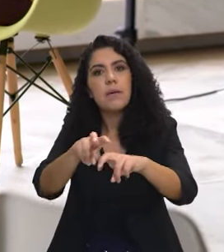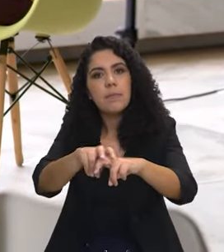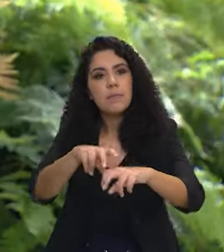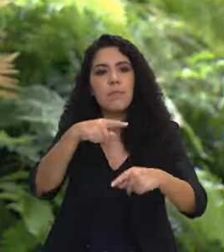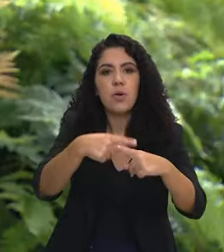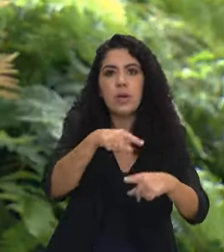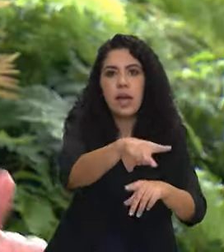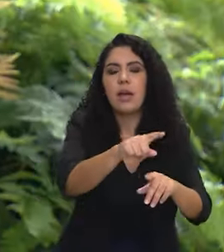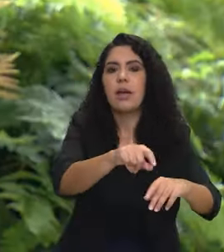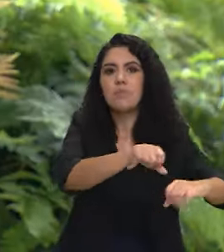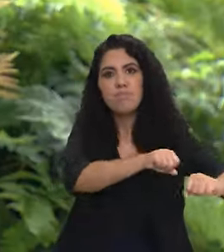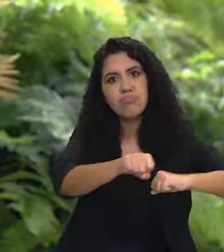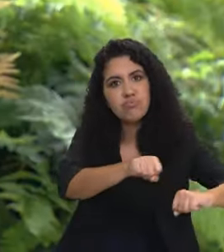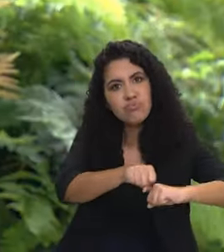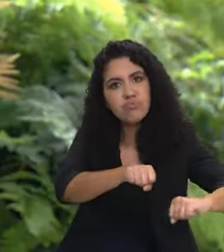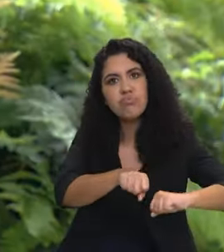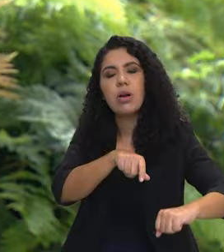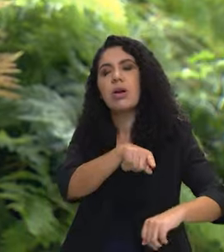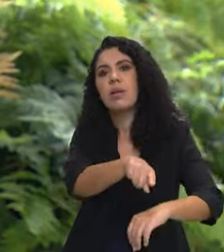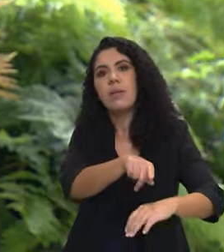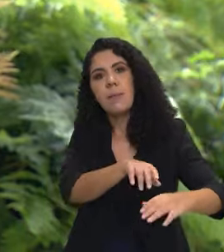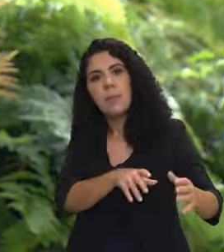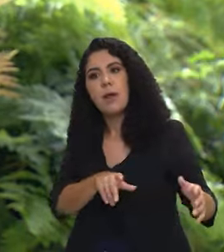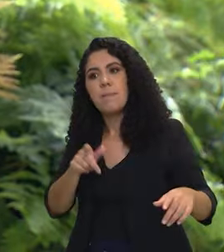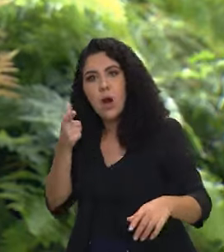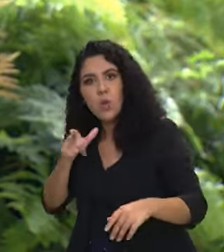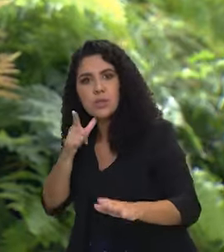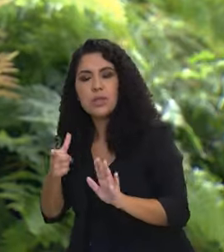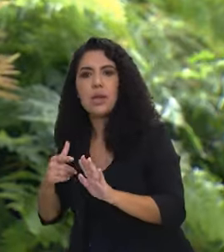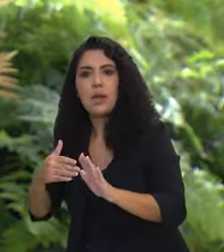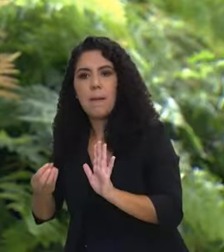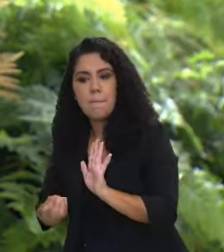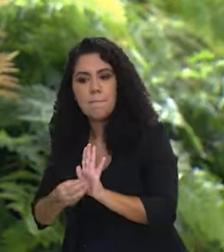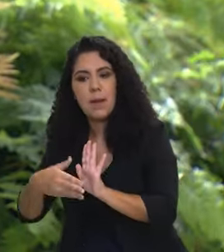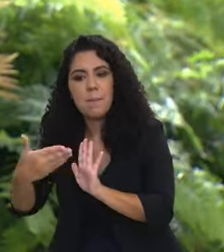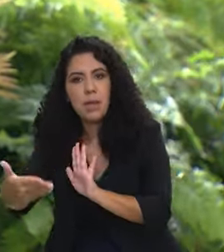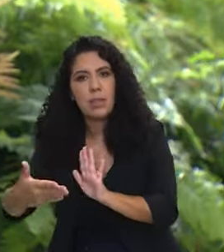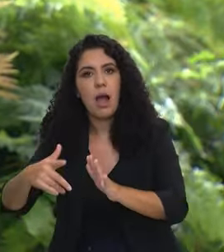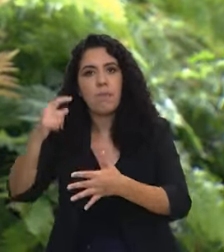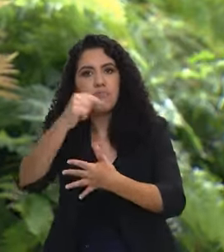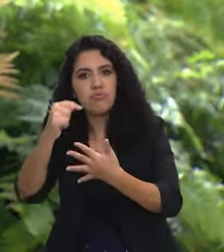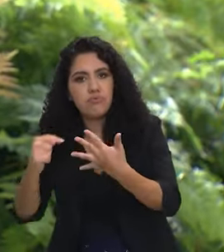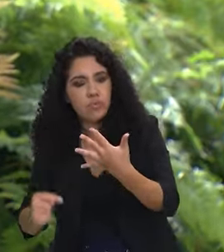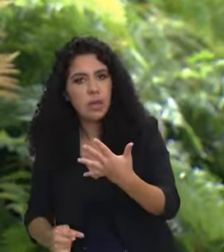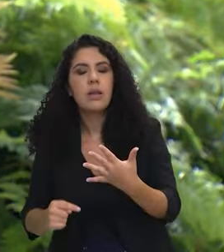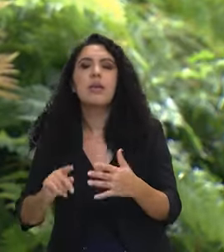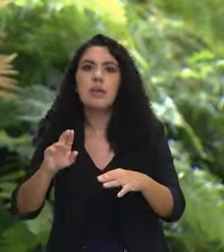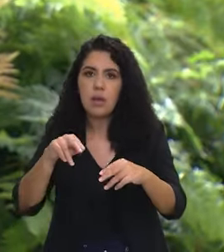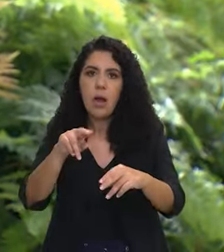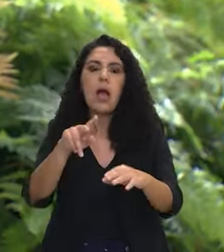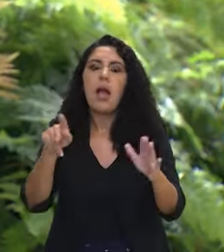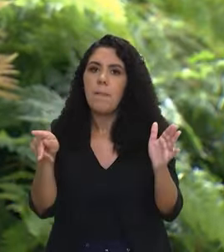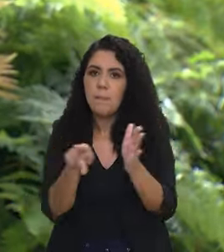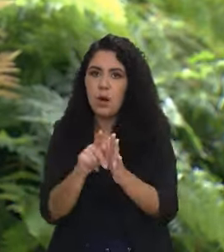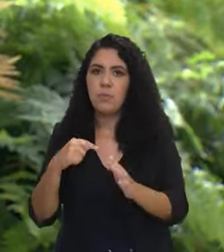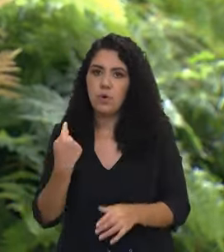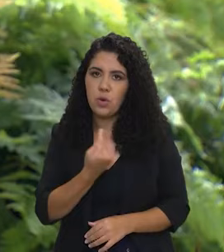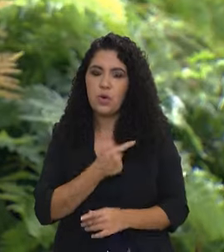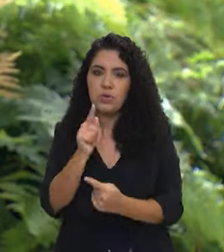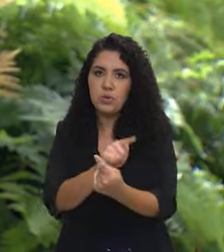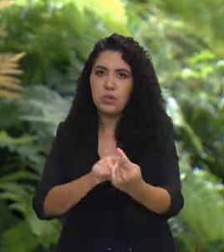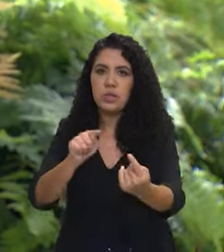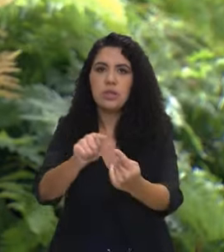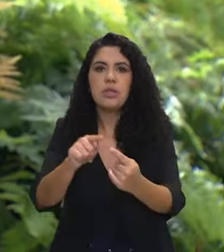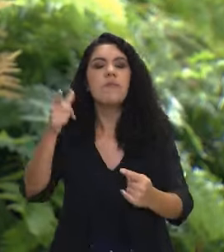Estado dialogando e buscando construir conjuntamente. E não será diferente. É da nossa tradição de governo democrático